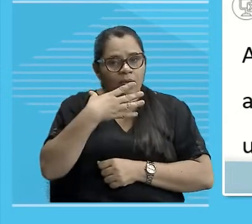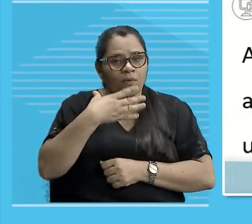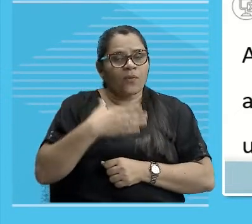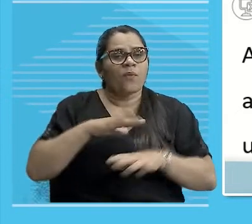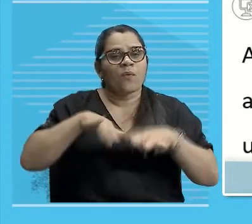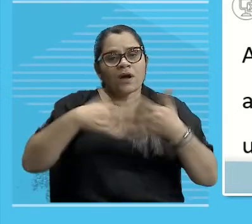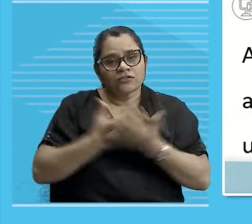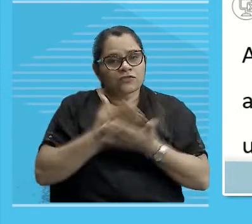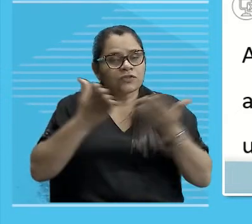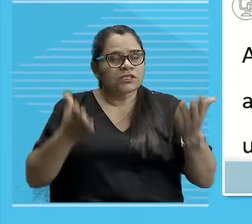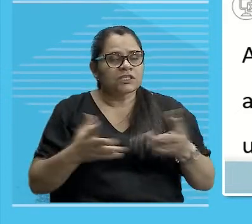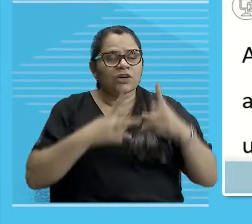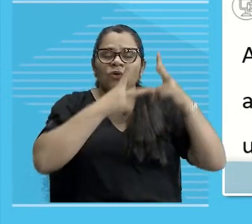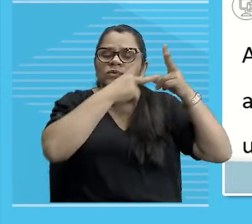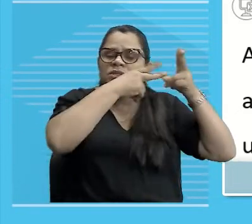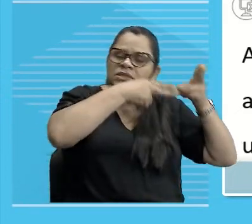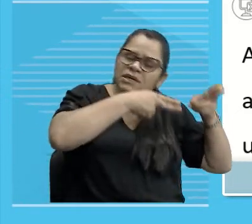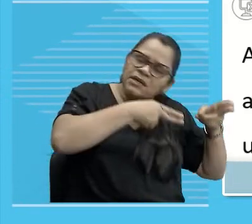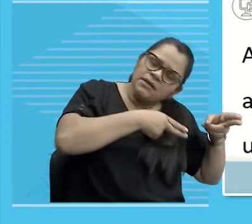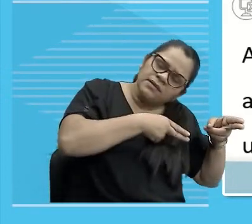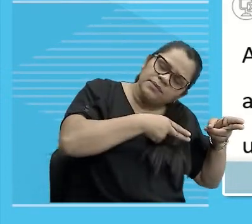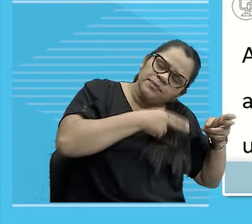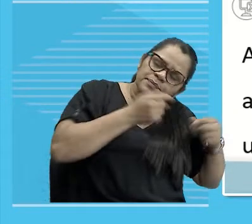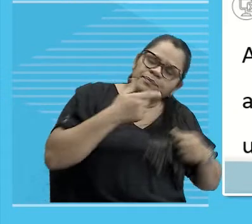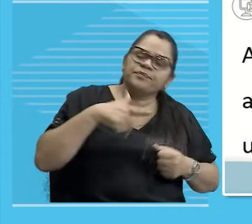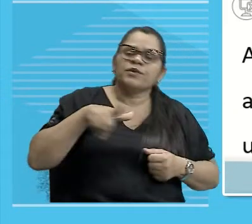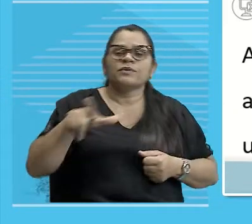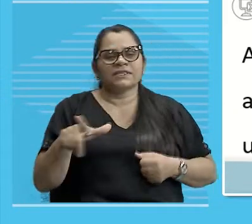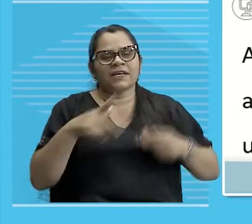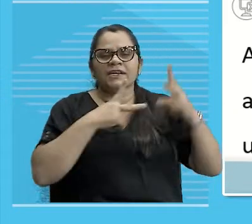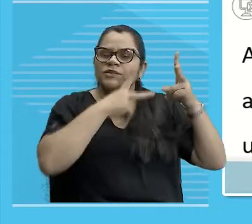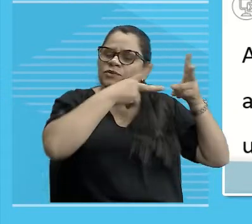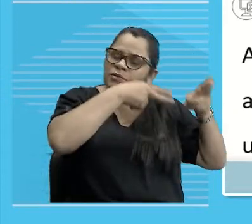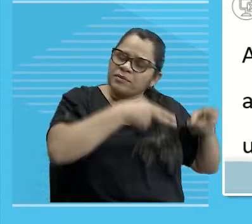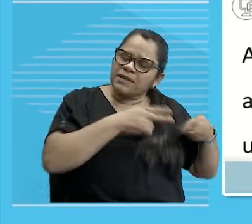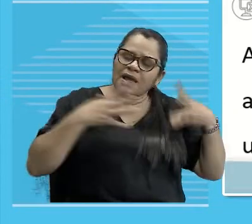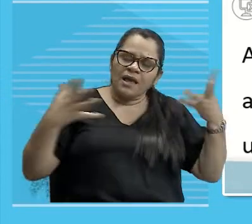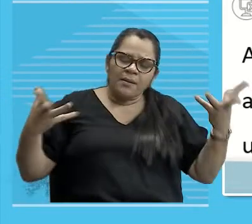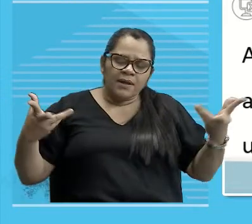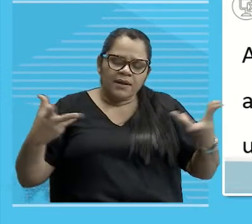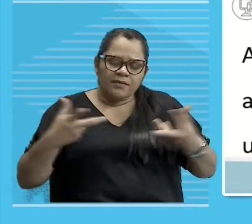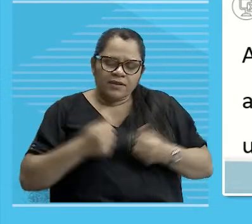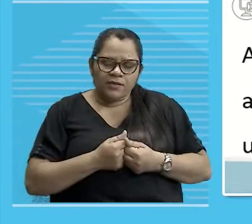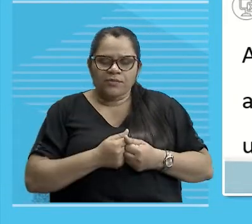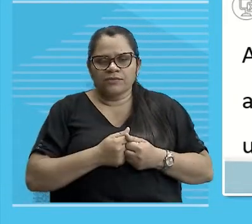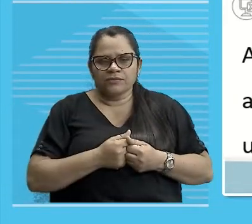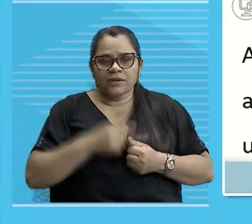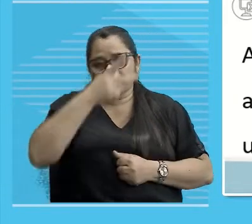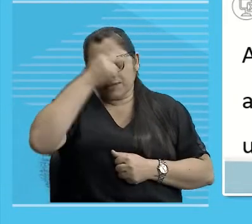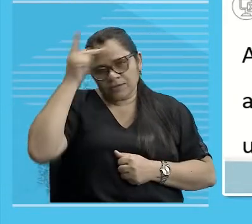consegue dormir? É maravilhoso. O cara, quando consegue dormir, é bom demais.